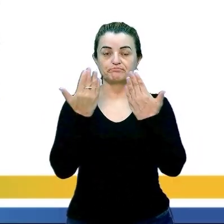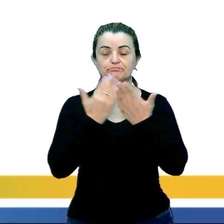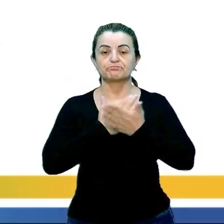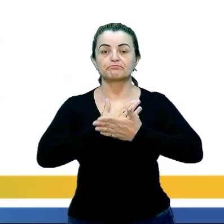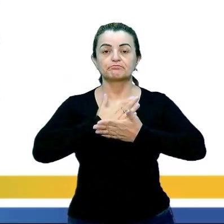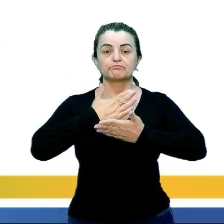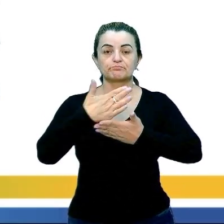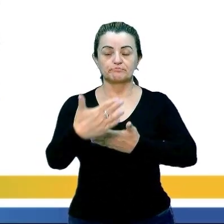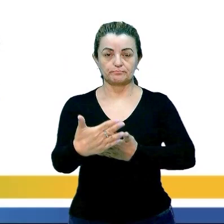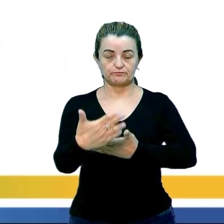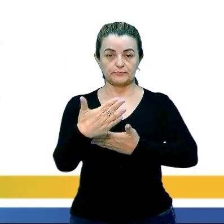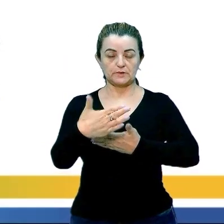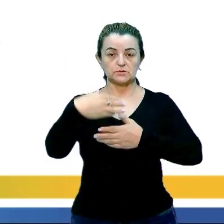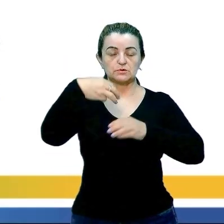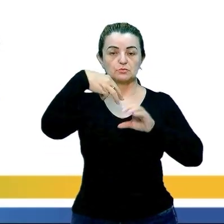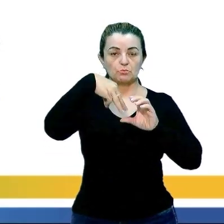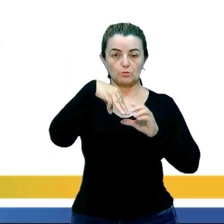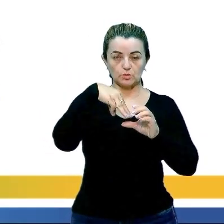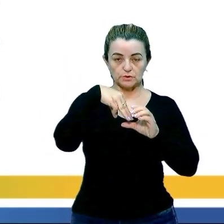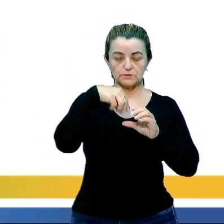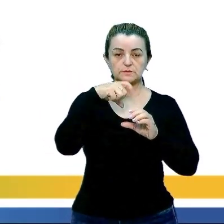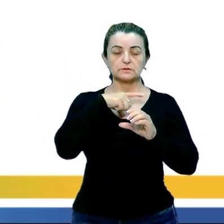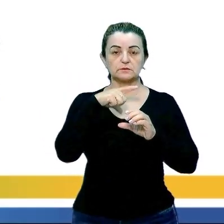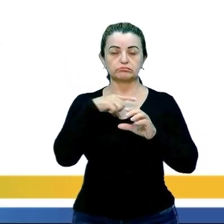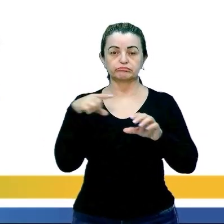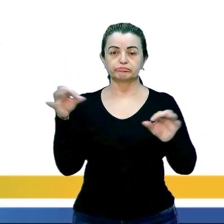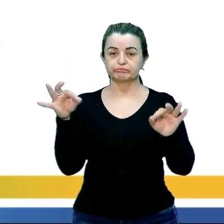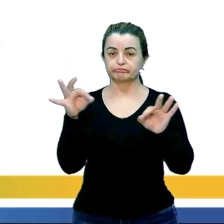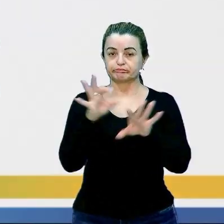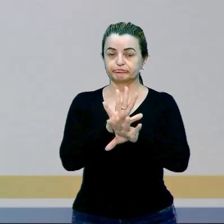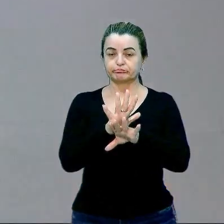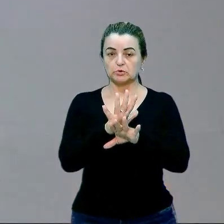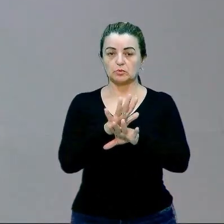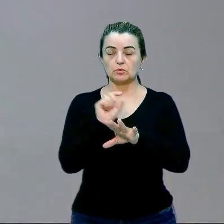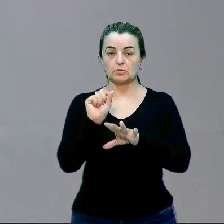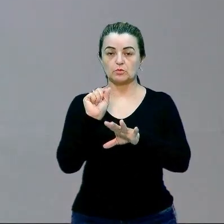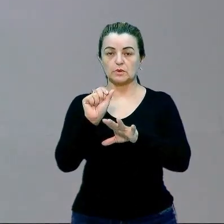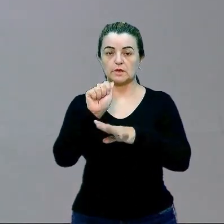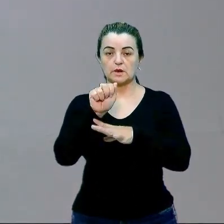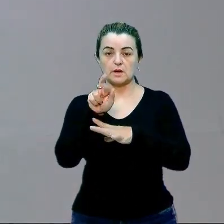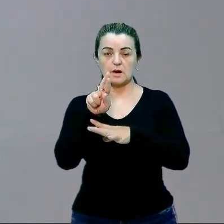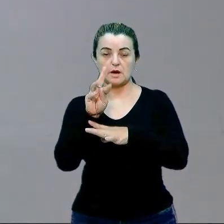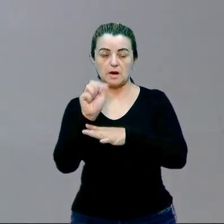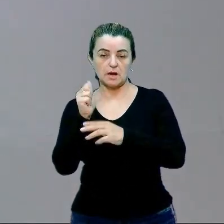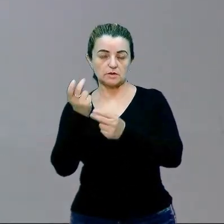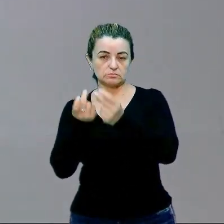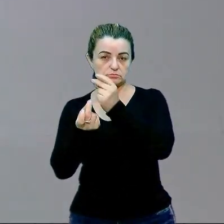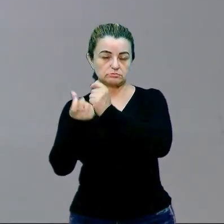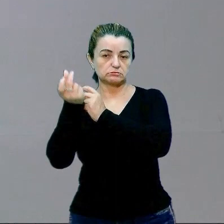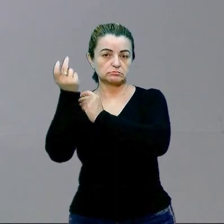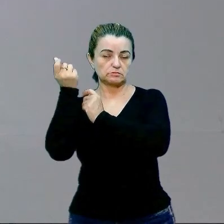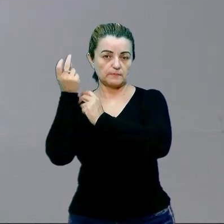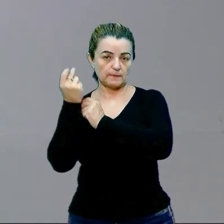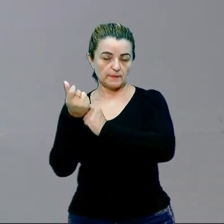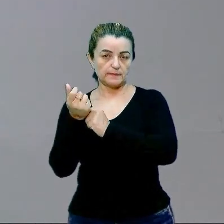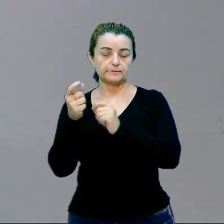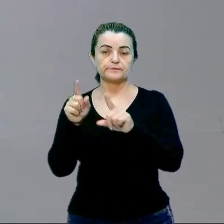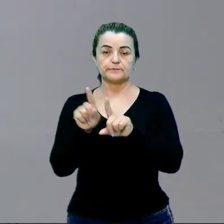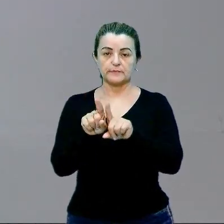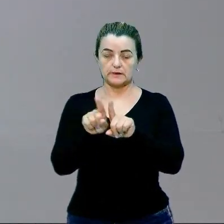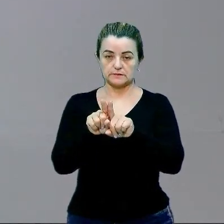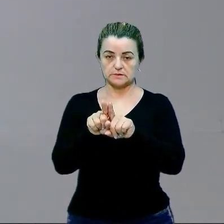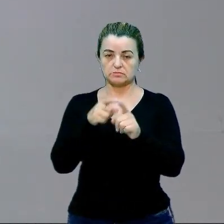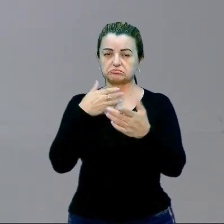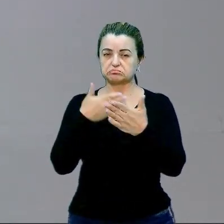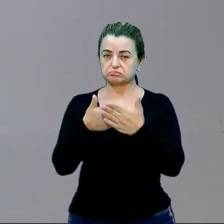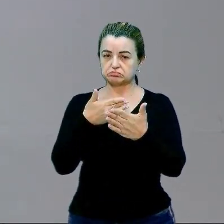do modernismo, rompendo com a arte tradicional. Então, pessoal, a gente sempre fala, quando a gente vê